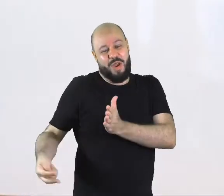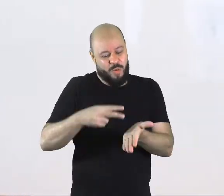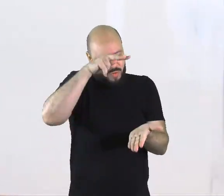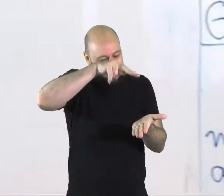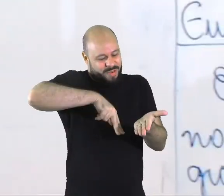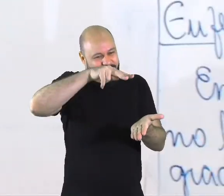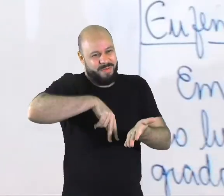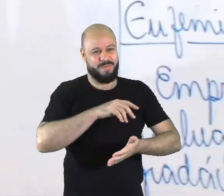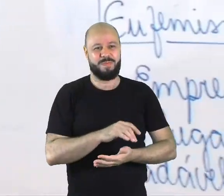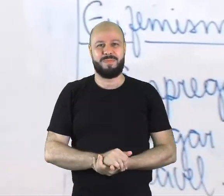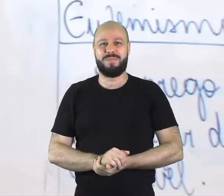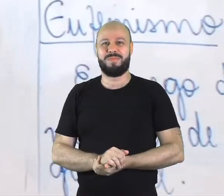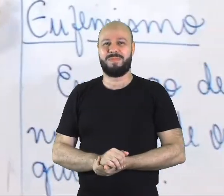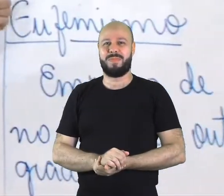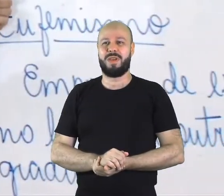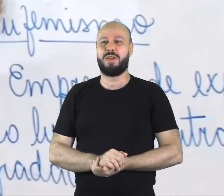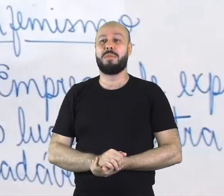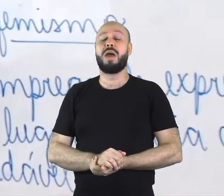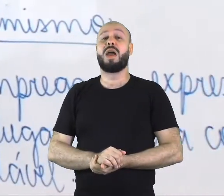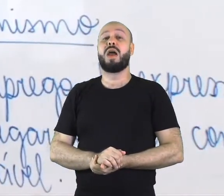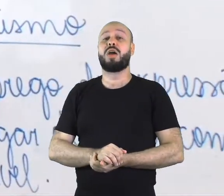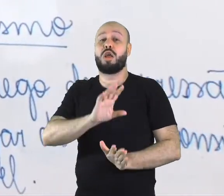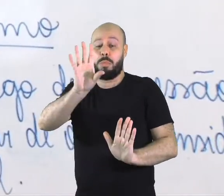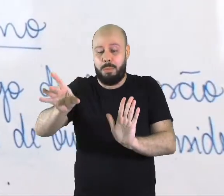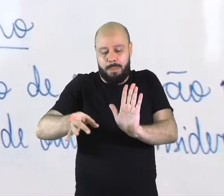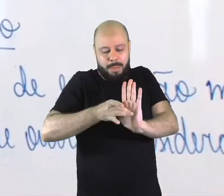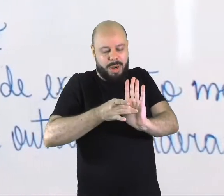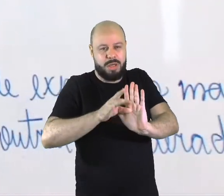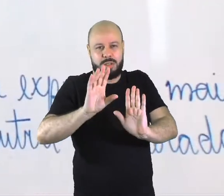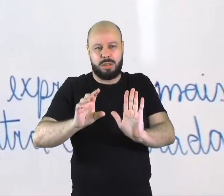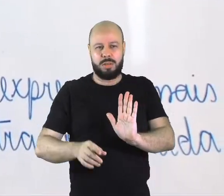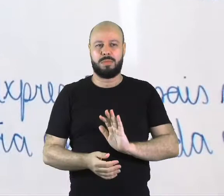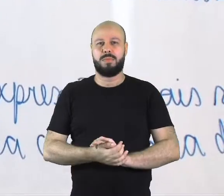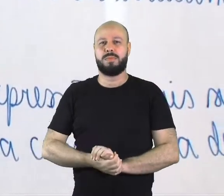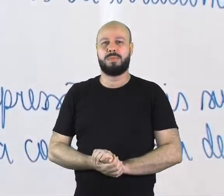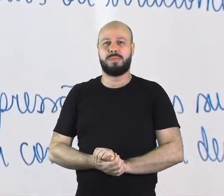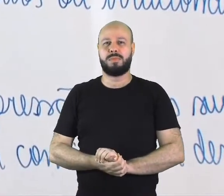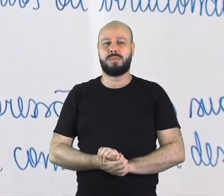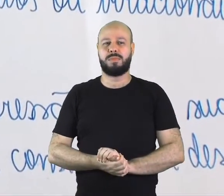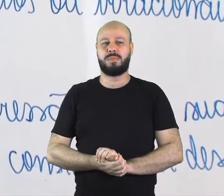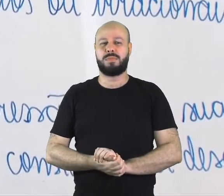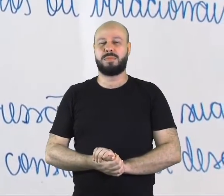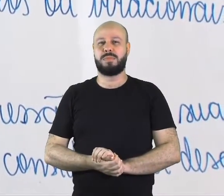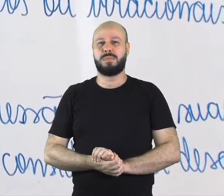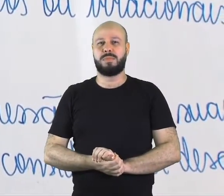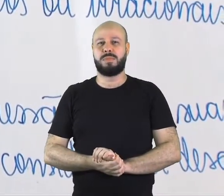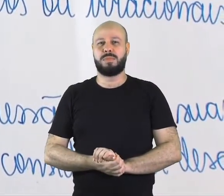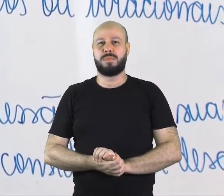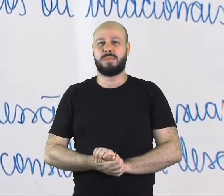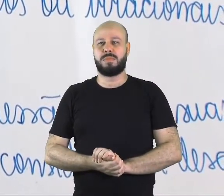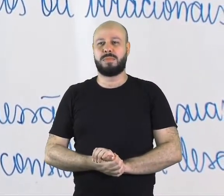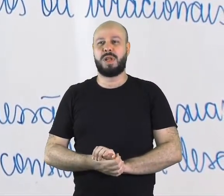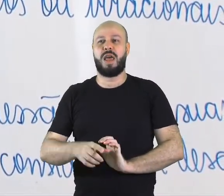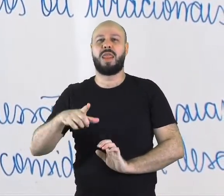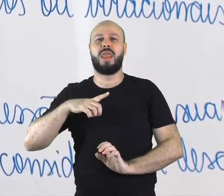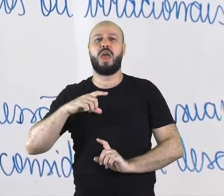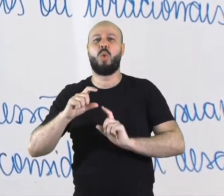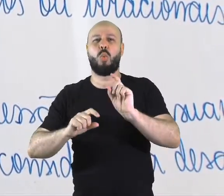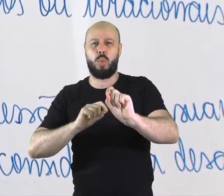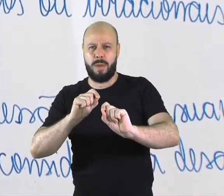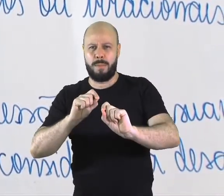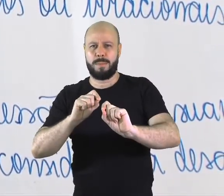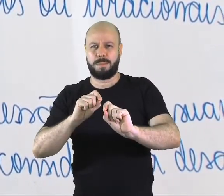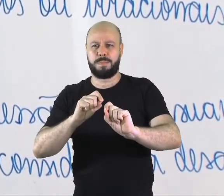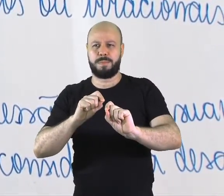vamos aqui, ó, personificação. Na personificação, eu tenho a